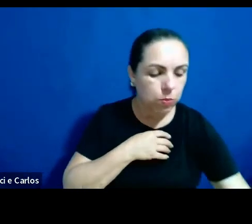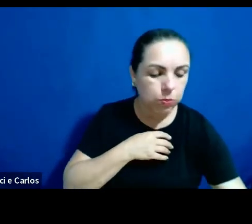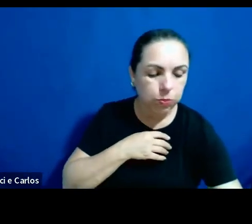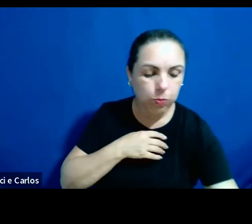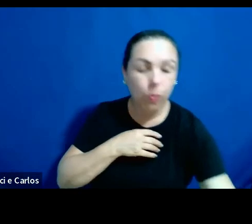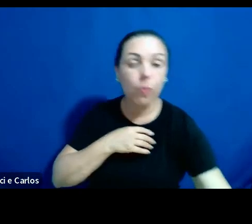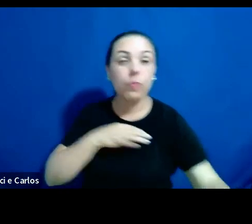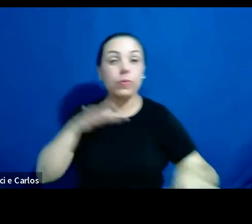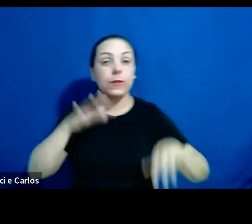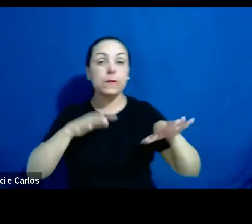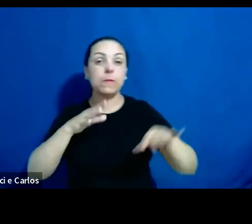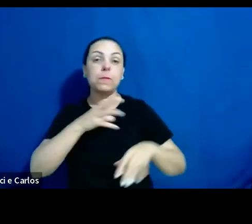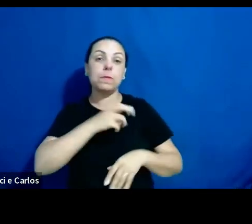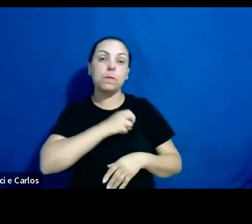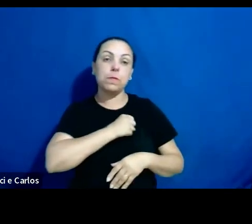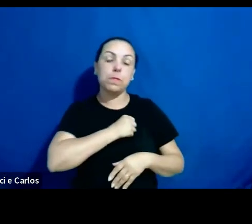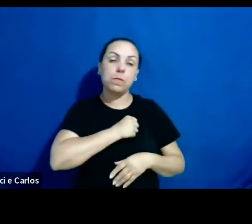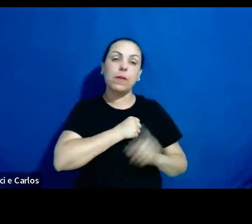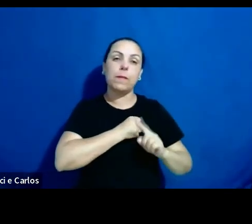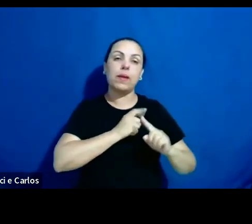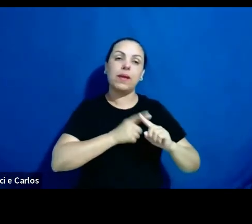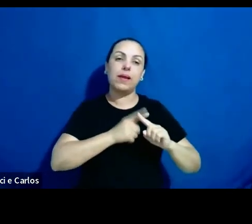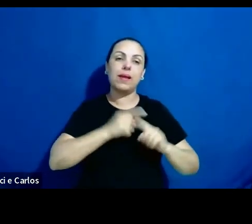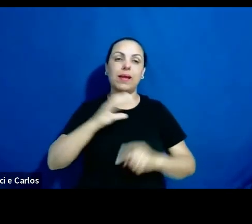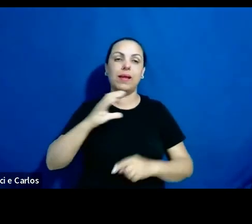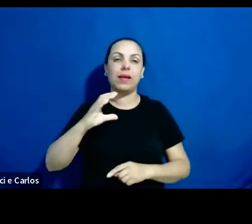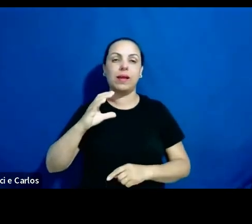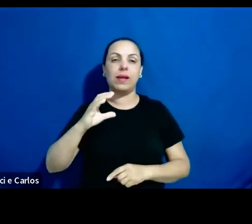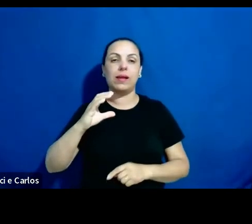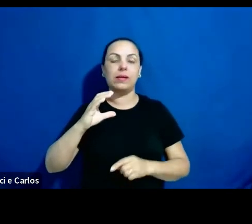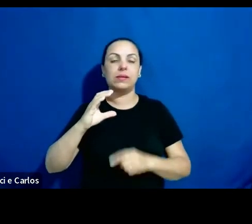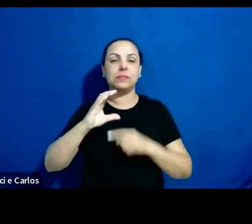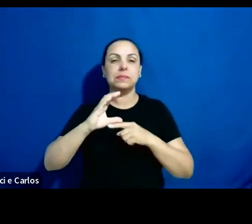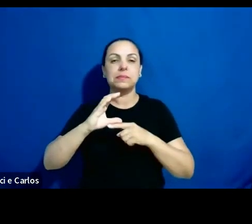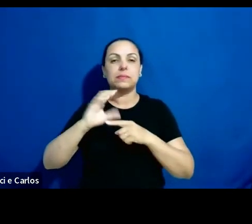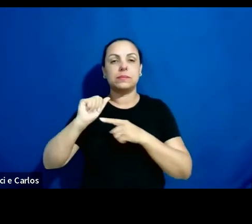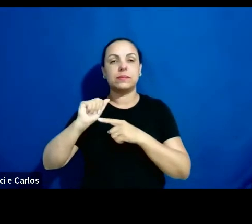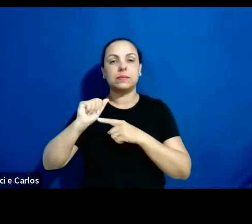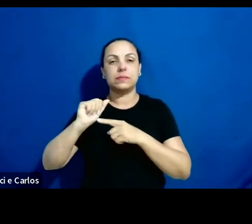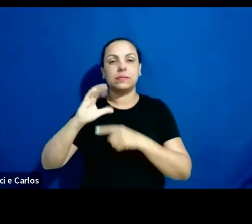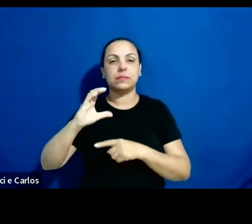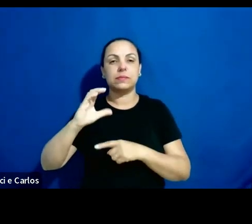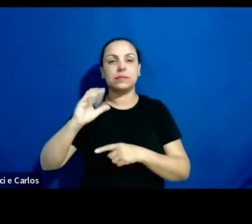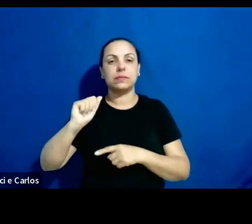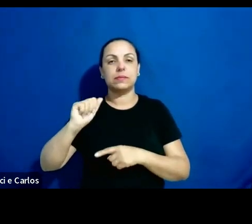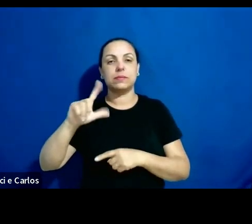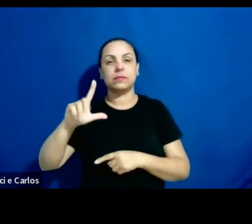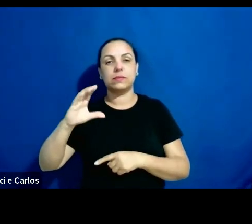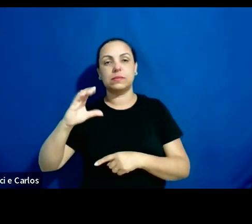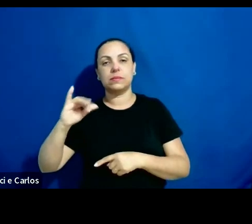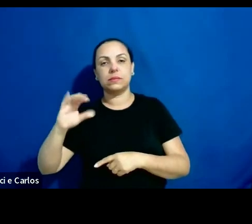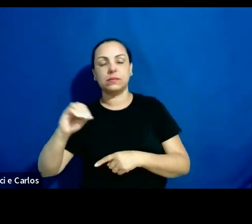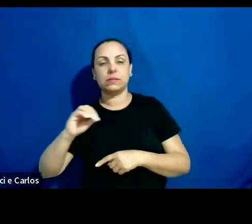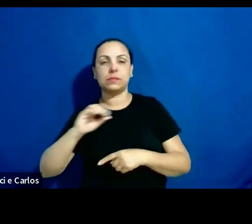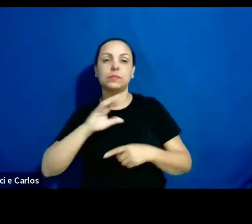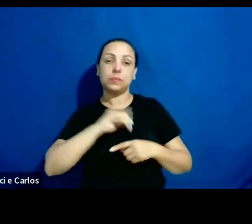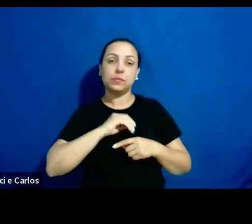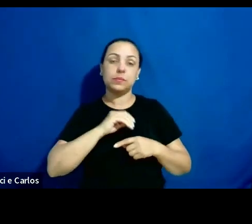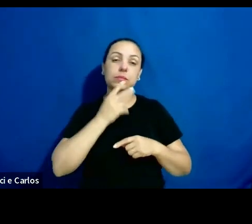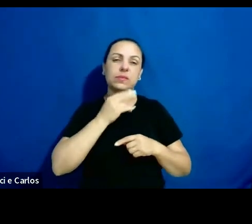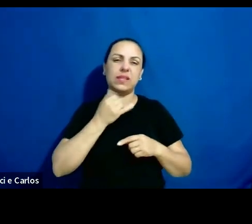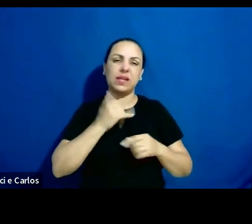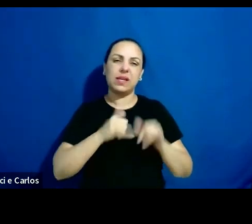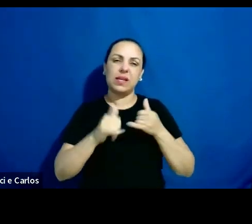de contração. A contração, ela ocorre provocada por um impulso elétrico sobre